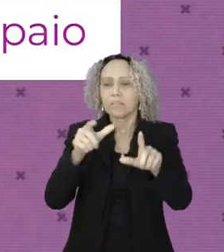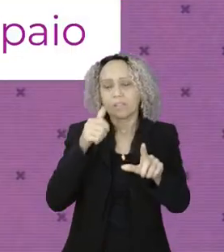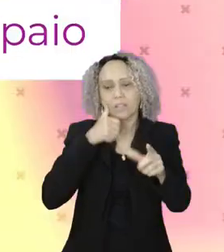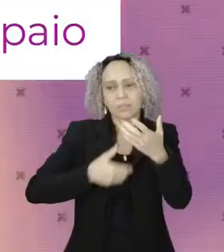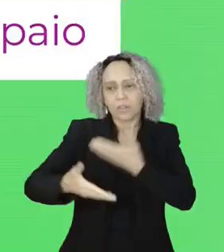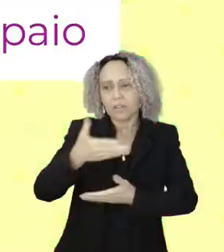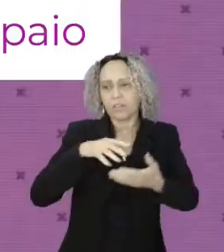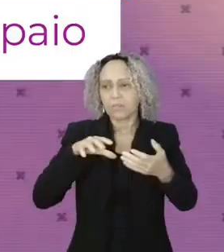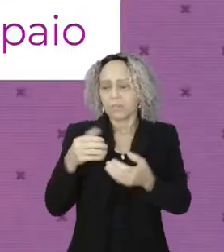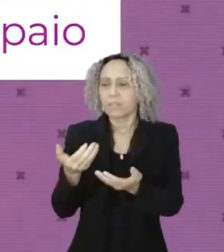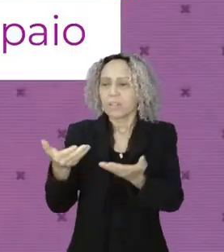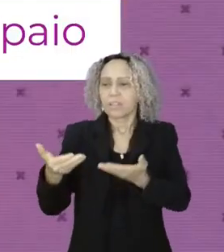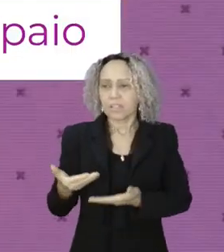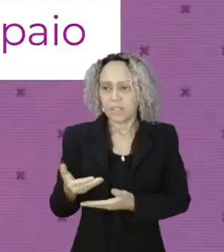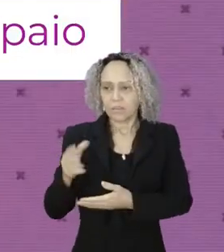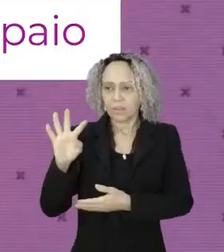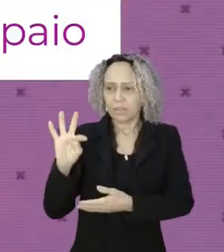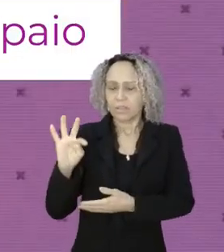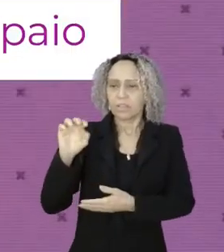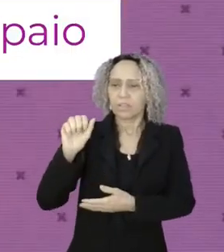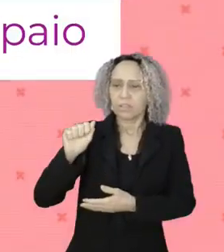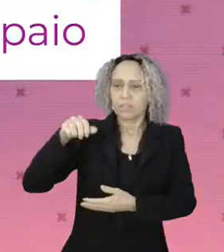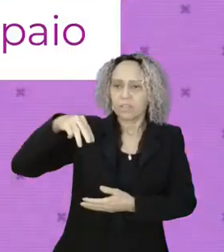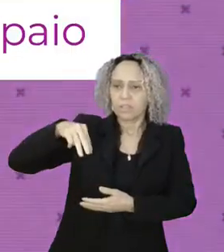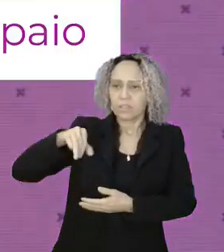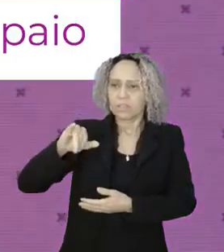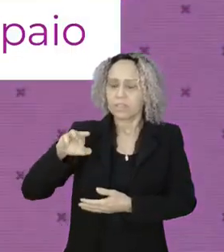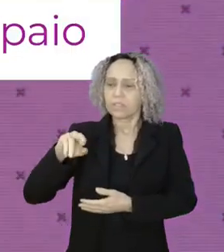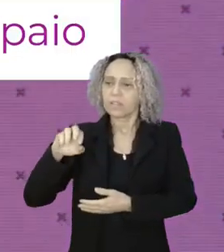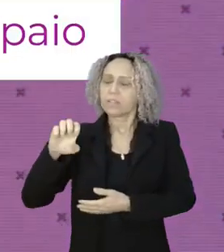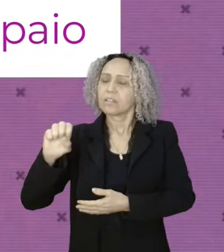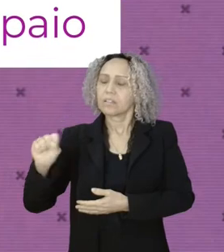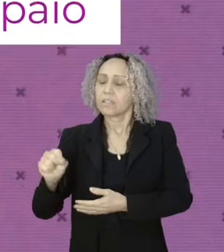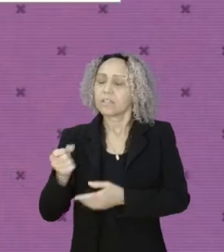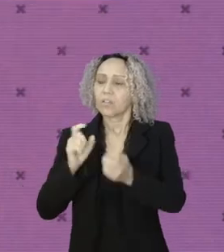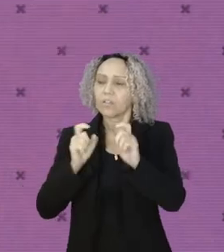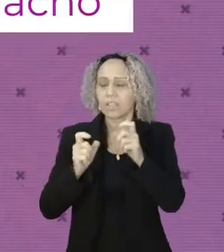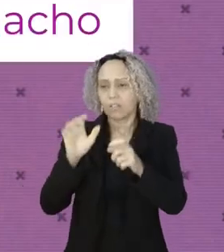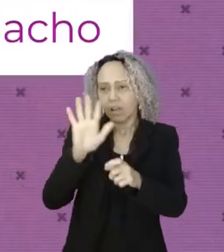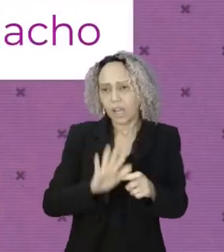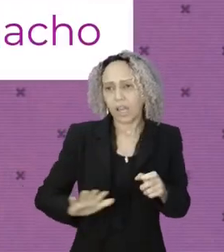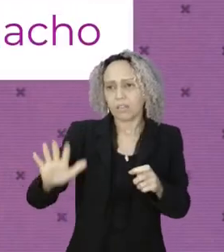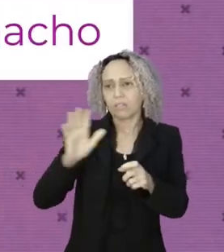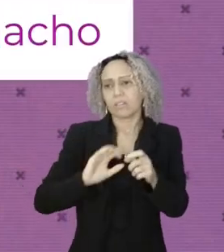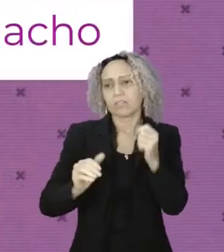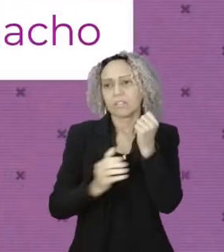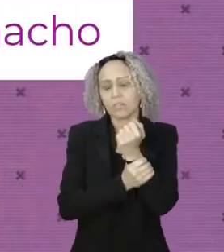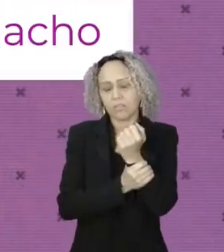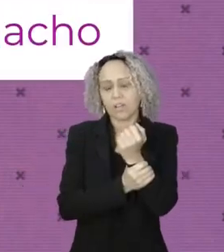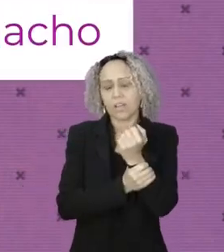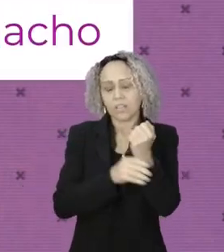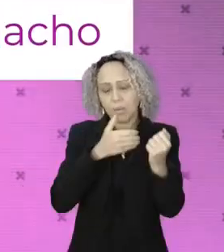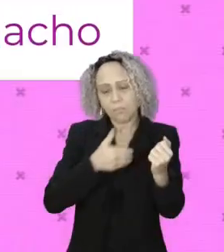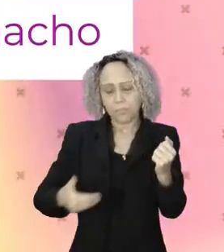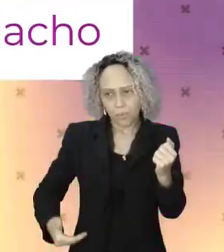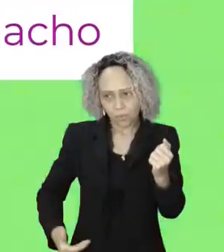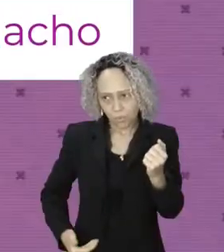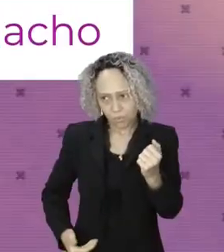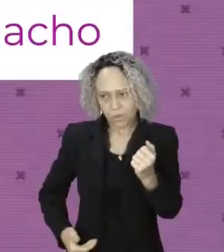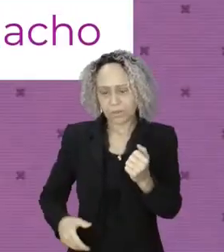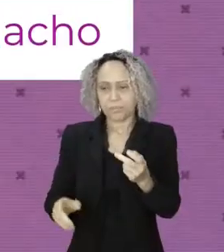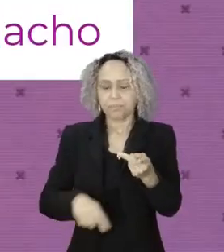recebe Camille Sampaio, coordenadora do Programa Nacional de Segurança Pública com Cidadania, e Moema